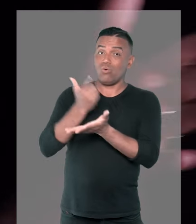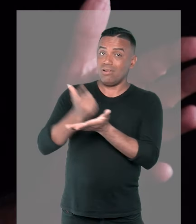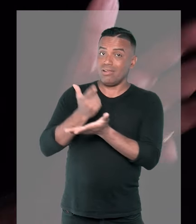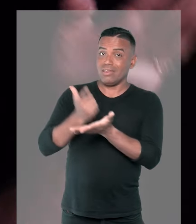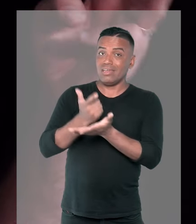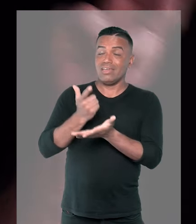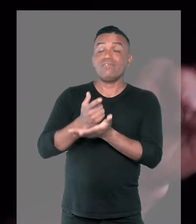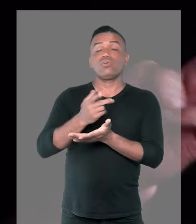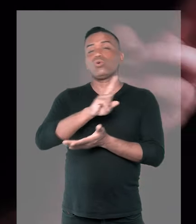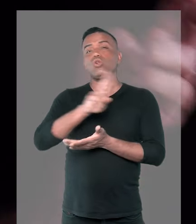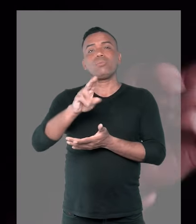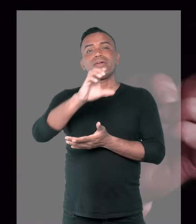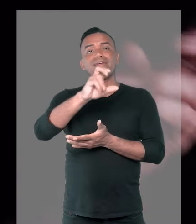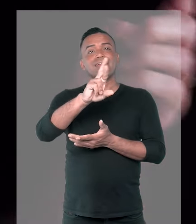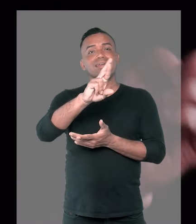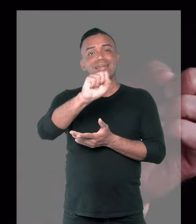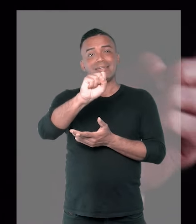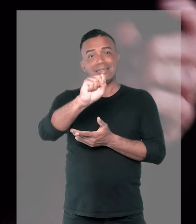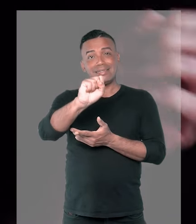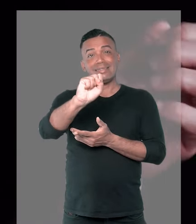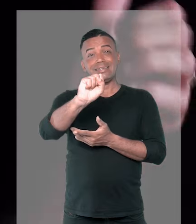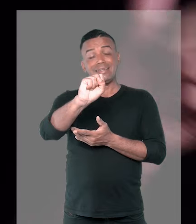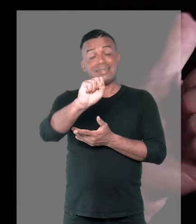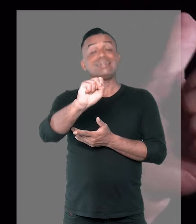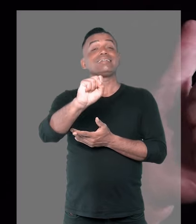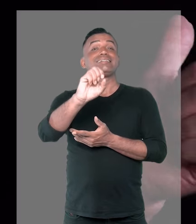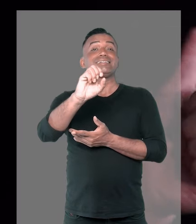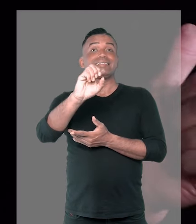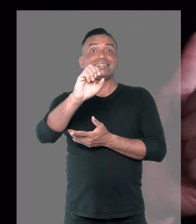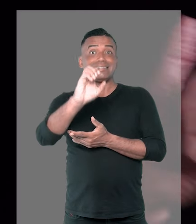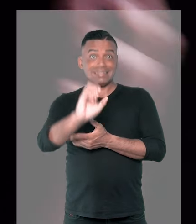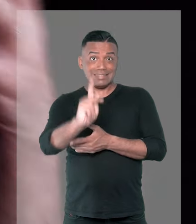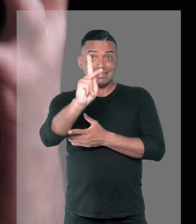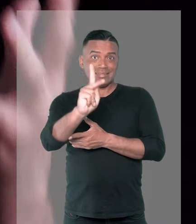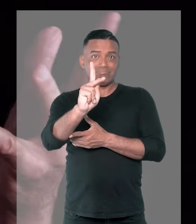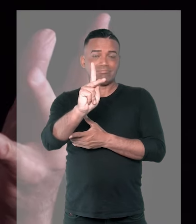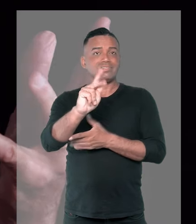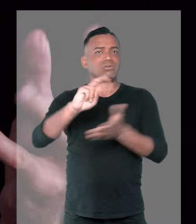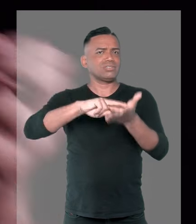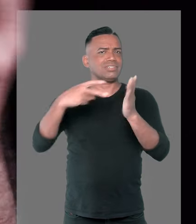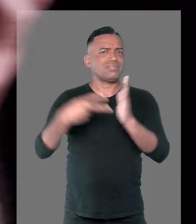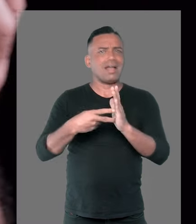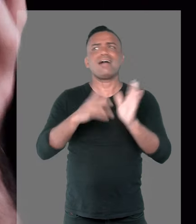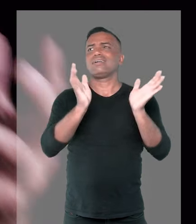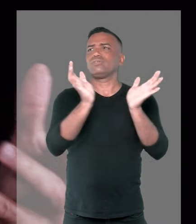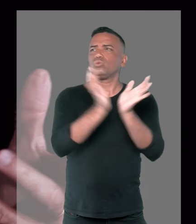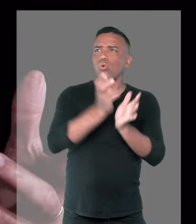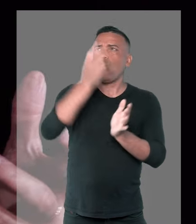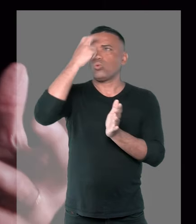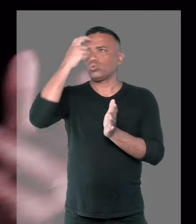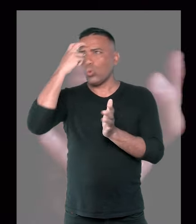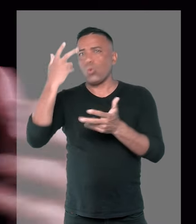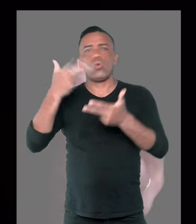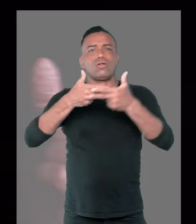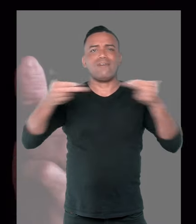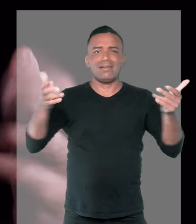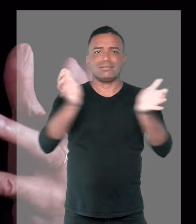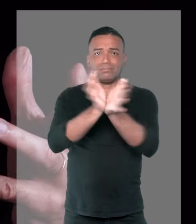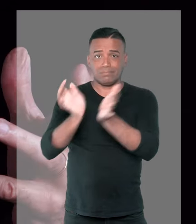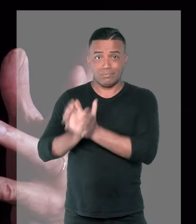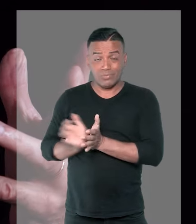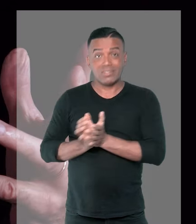de crisc conexões relacionamentos interações significados e cultura das Comunidades é isso que habilita as comunidades